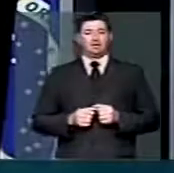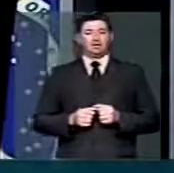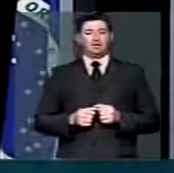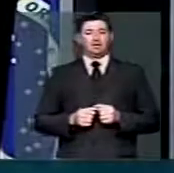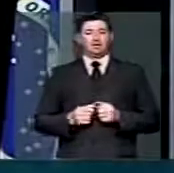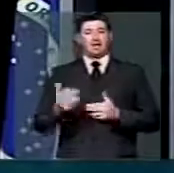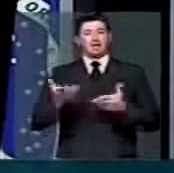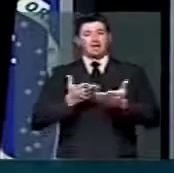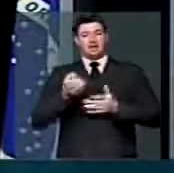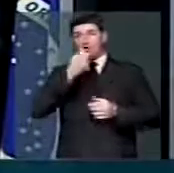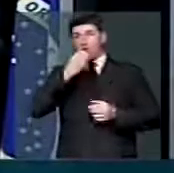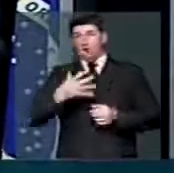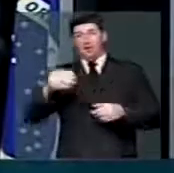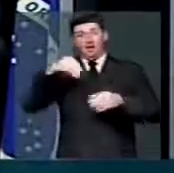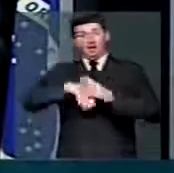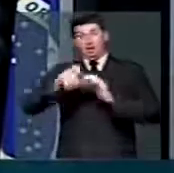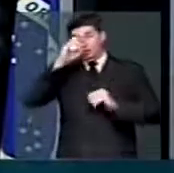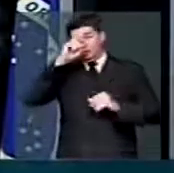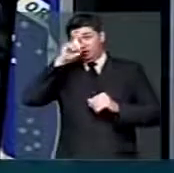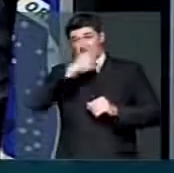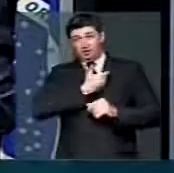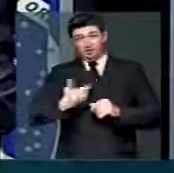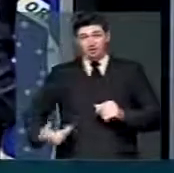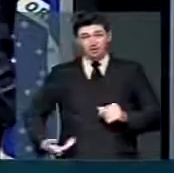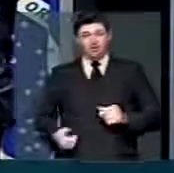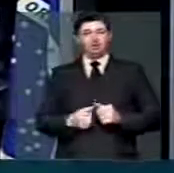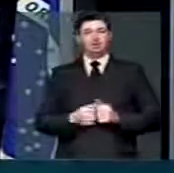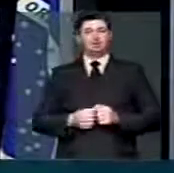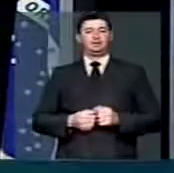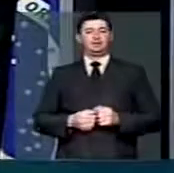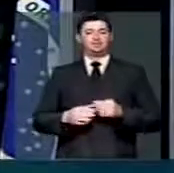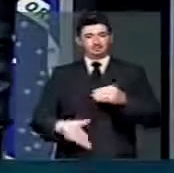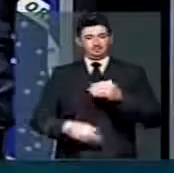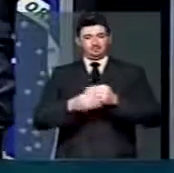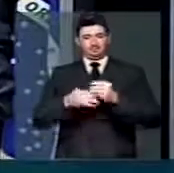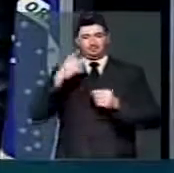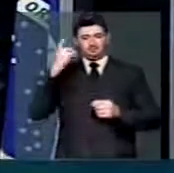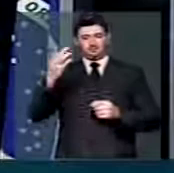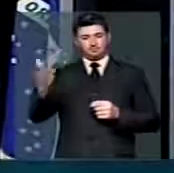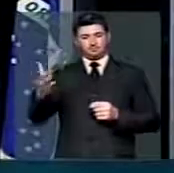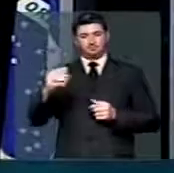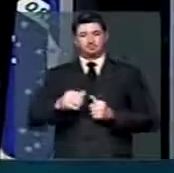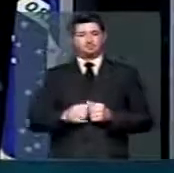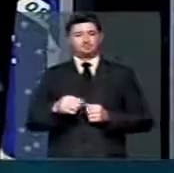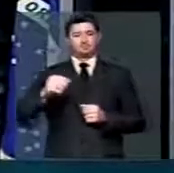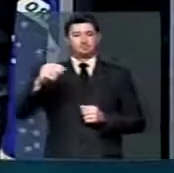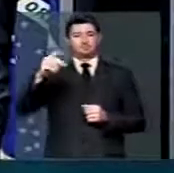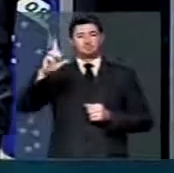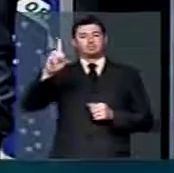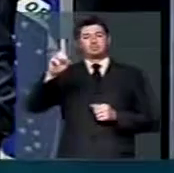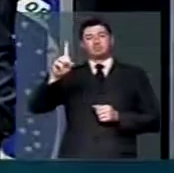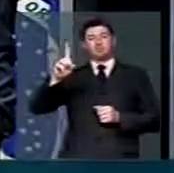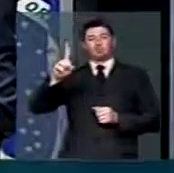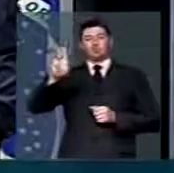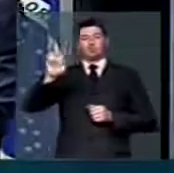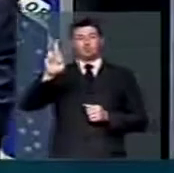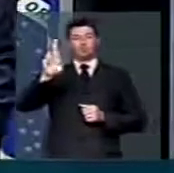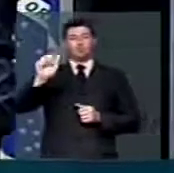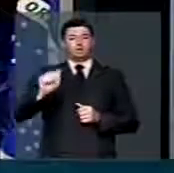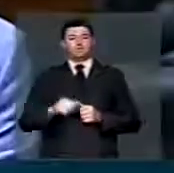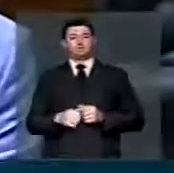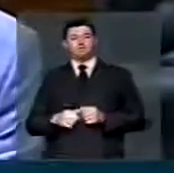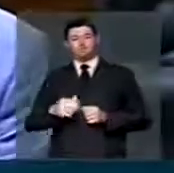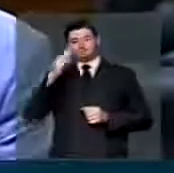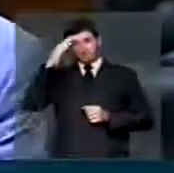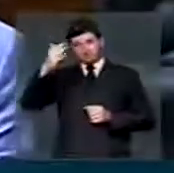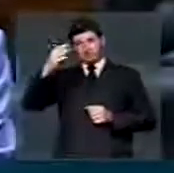o atendimento nos hospitais públicos. Quero conceder uma parte ao nobre deputado Domingos. Deputado Major Fábio,